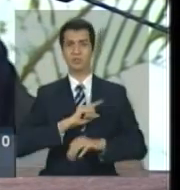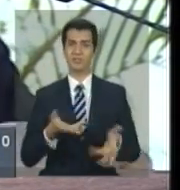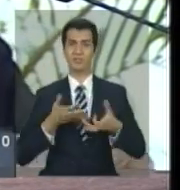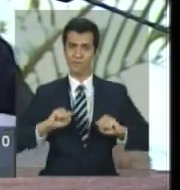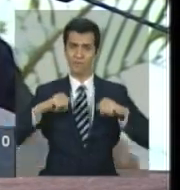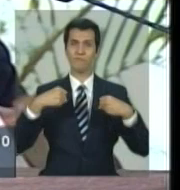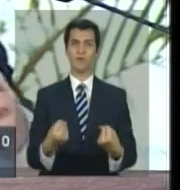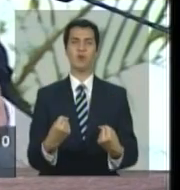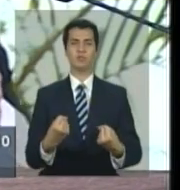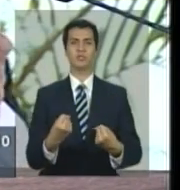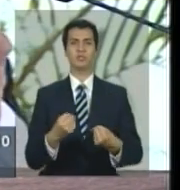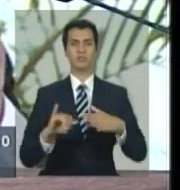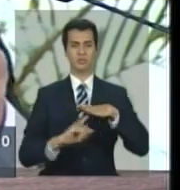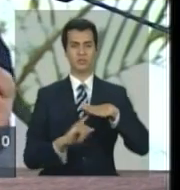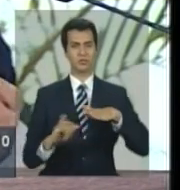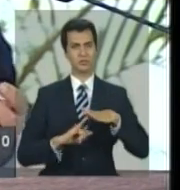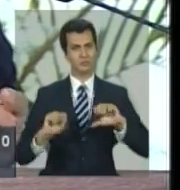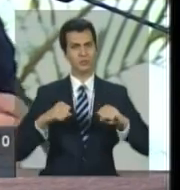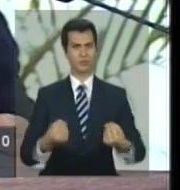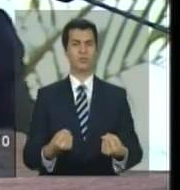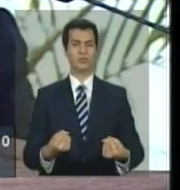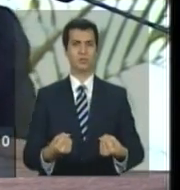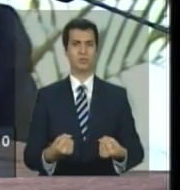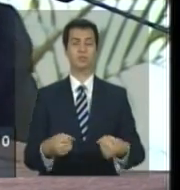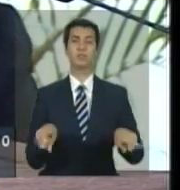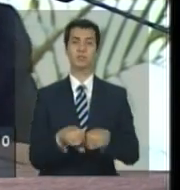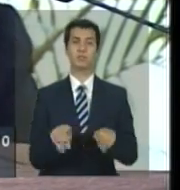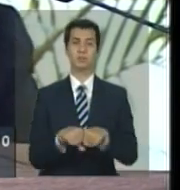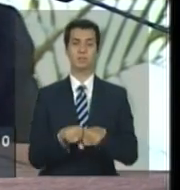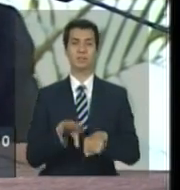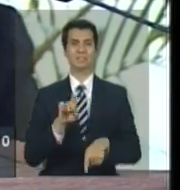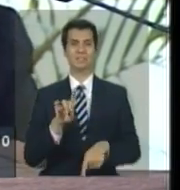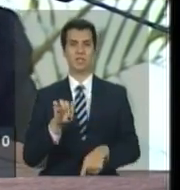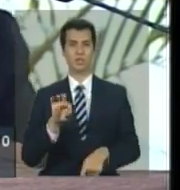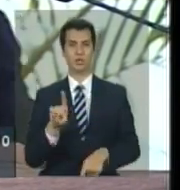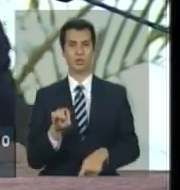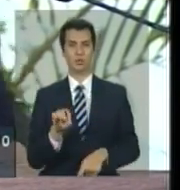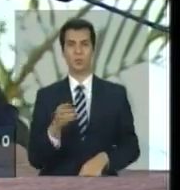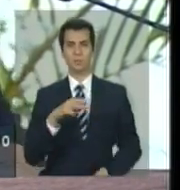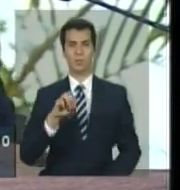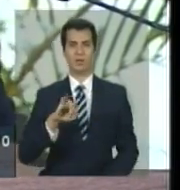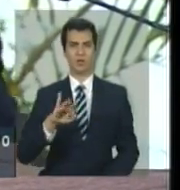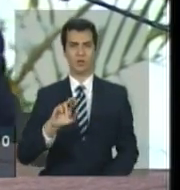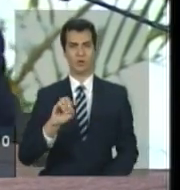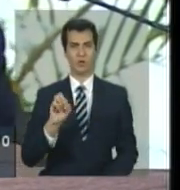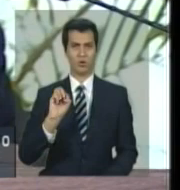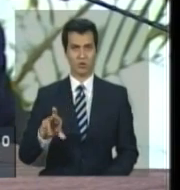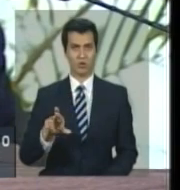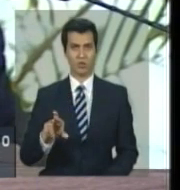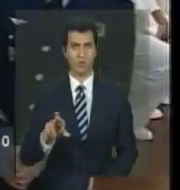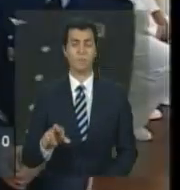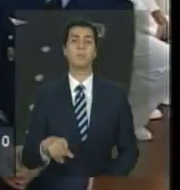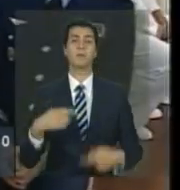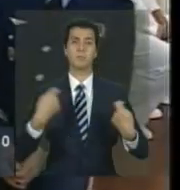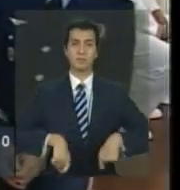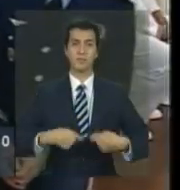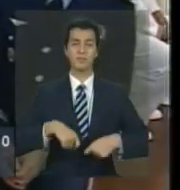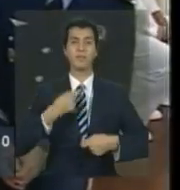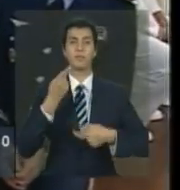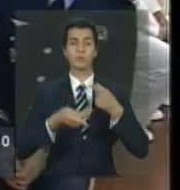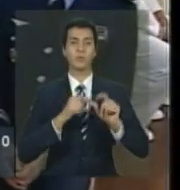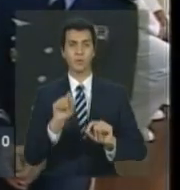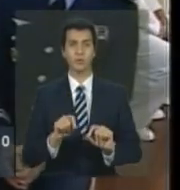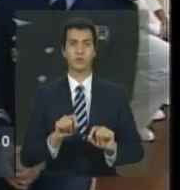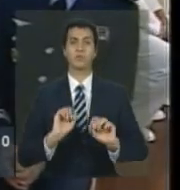fortalecimento institucional do Ministério da Defesa e do Estado-Maior Conjunto das Forças Armadas. É preciso dedicar